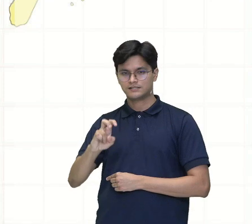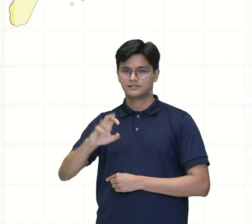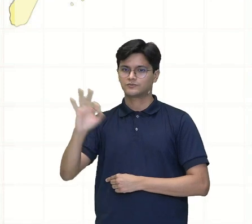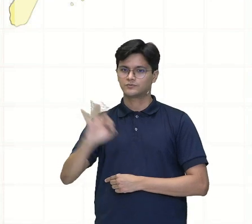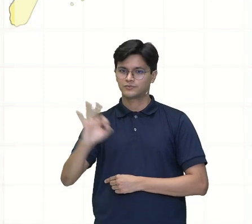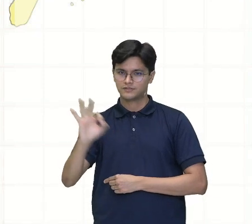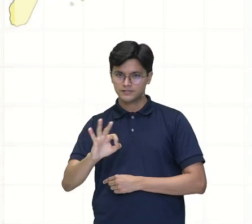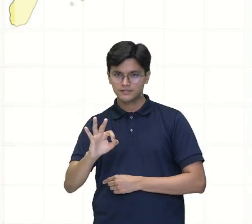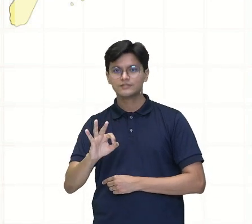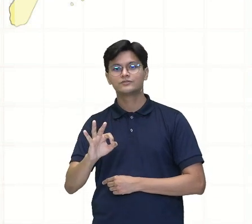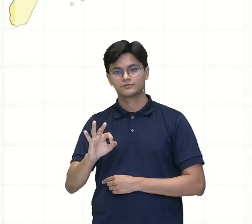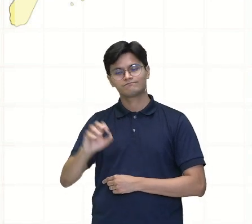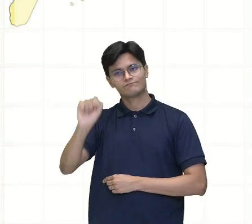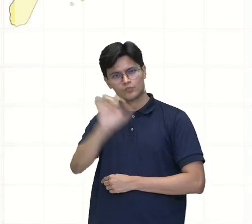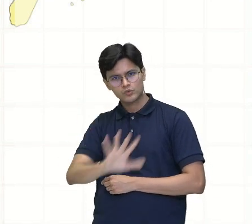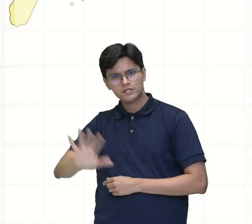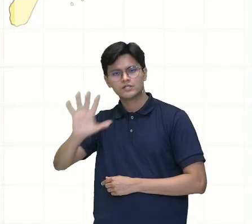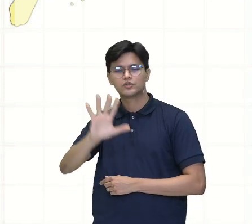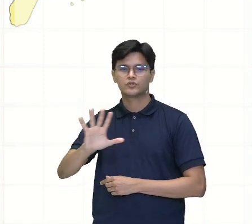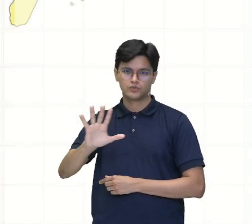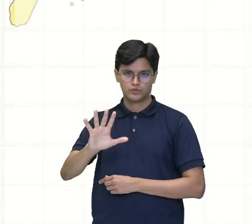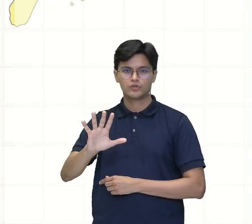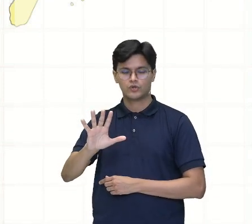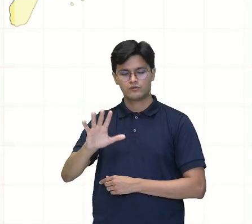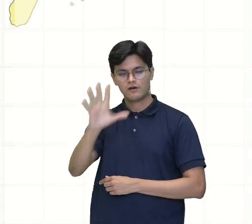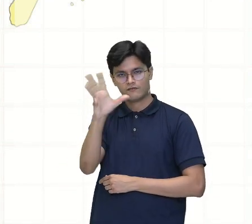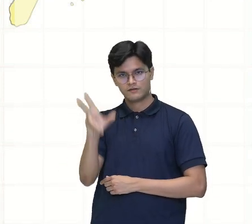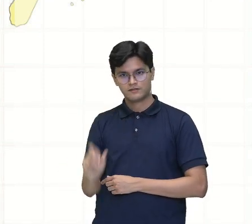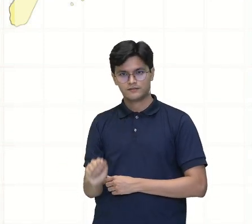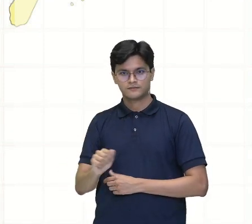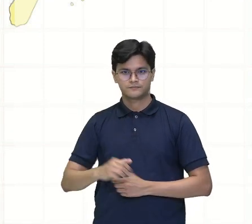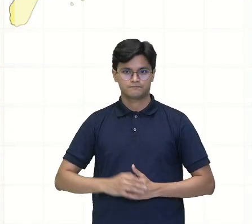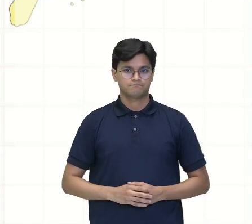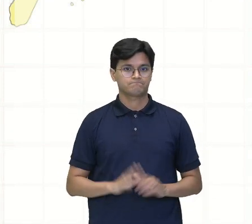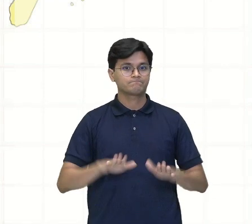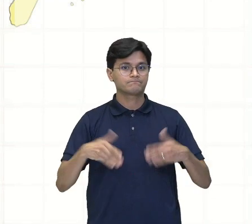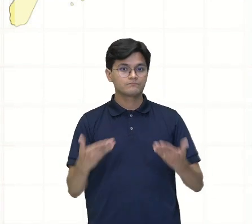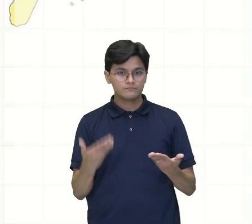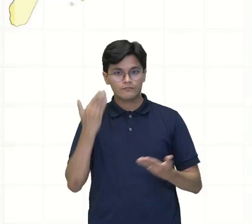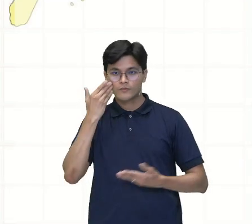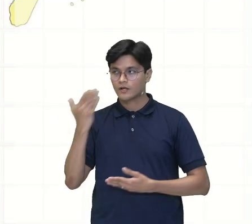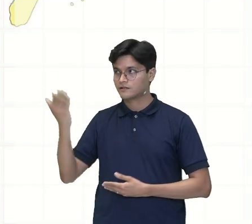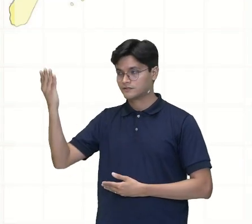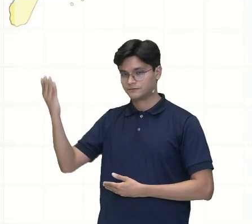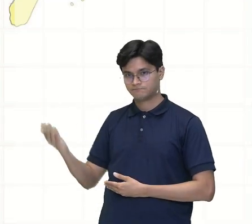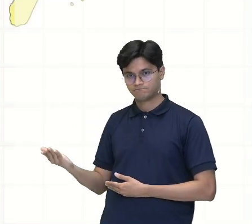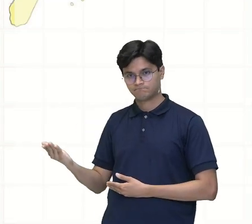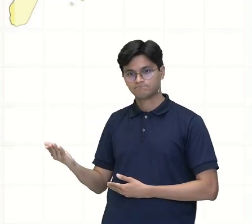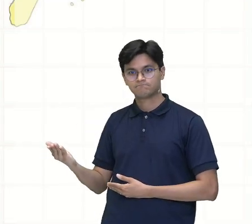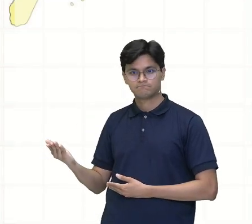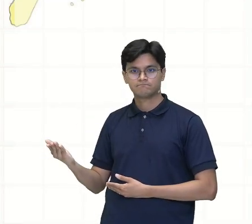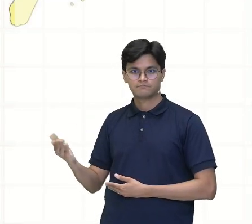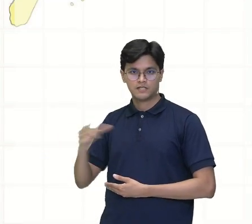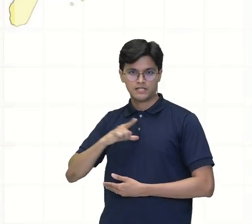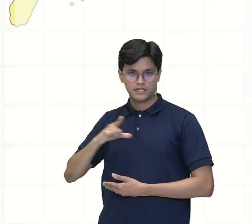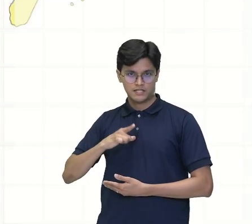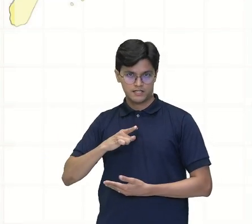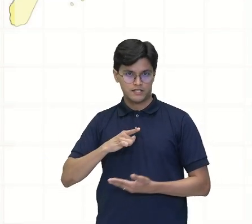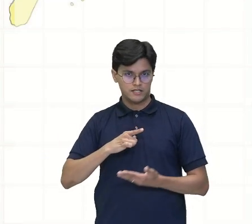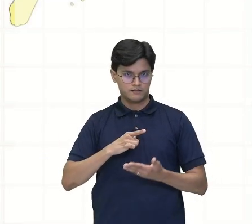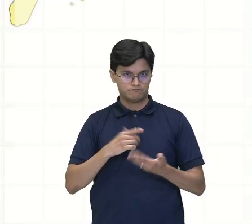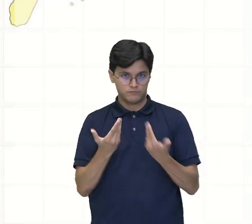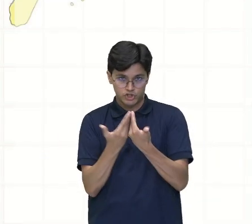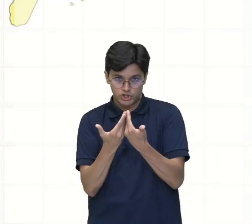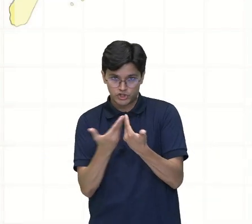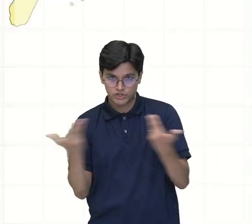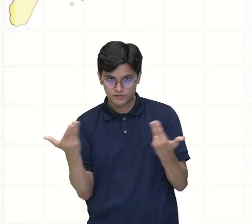75%, né, do território africano, certo? Então, essa é uma divisão um pouco geográfica